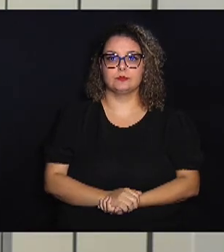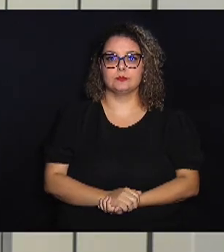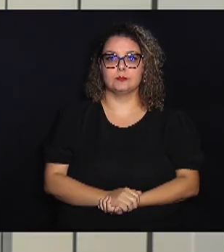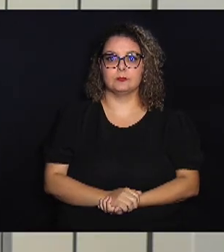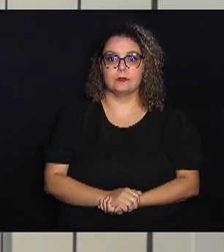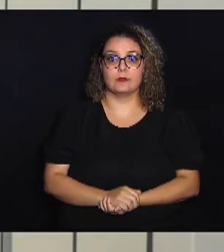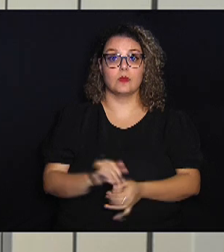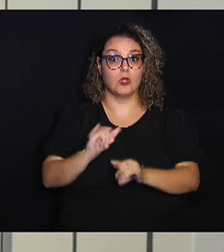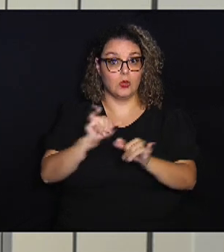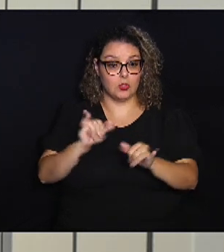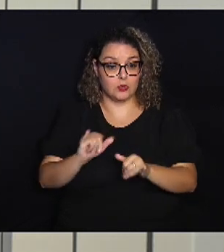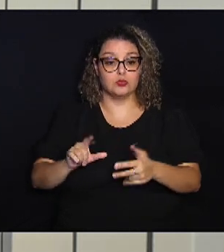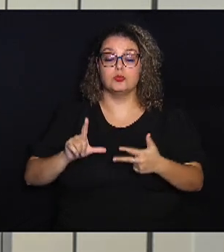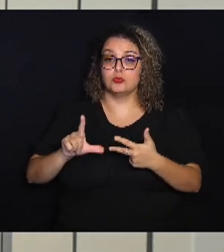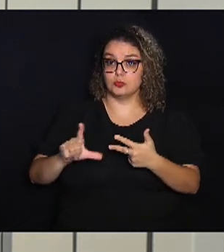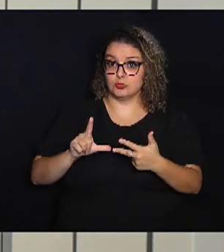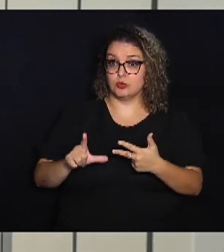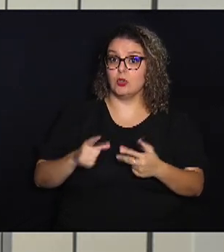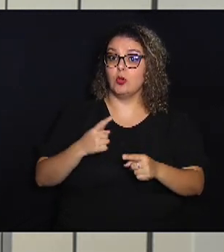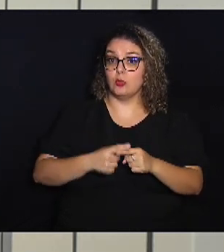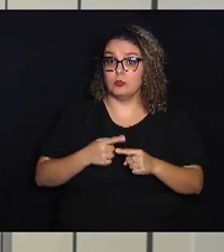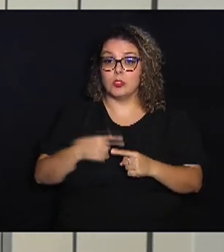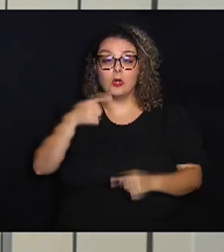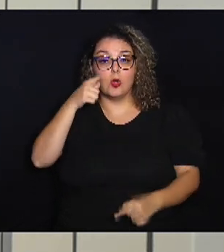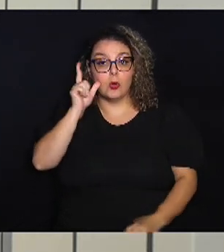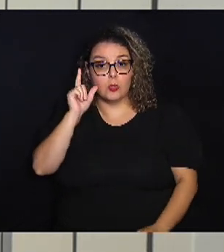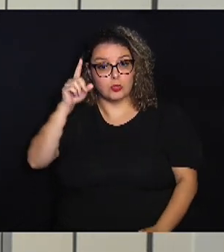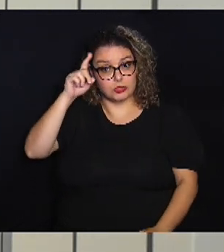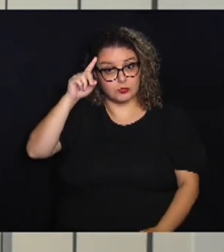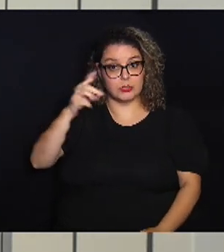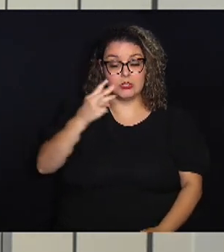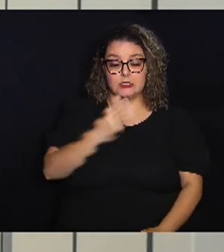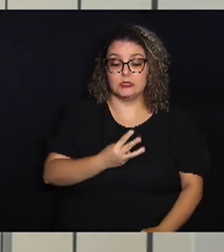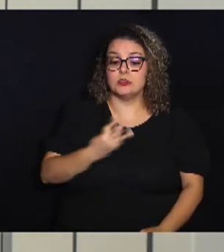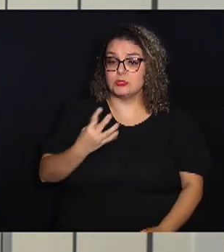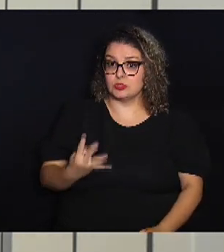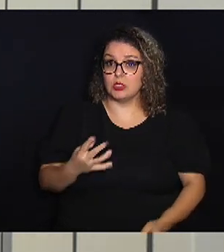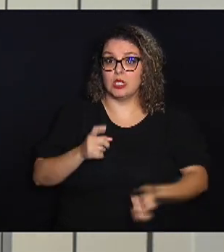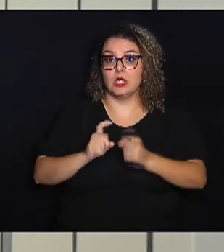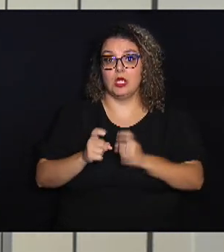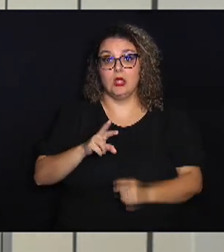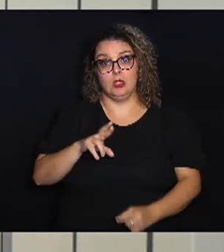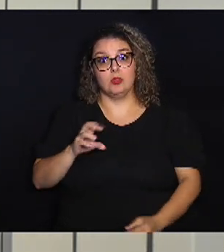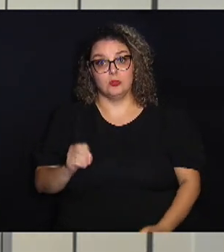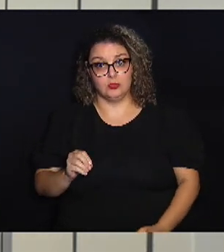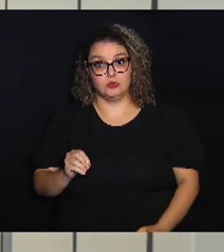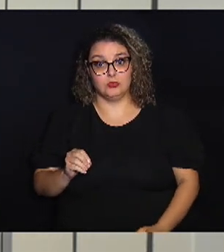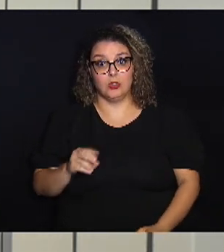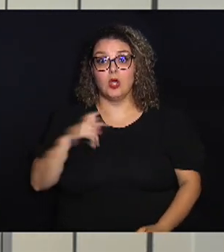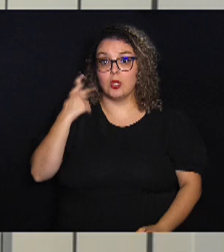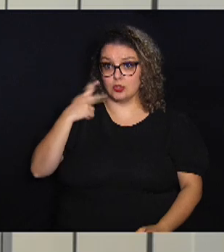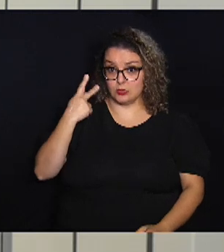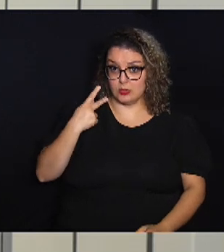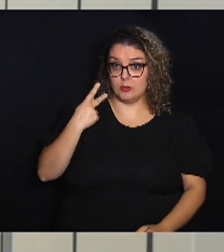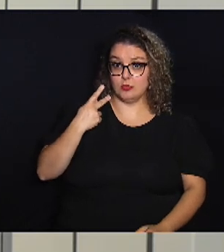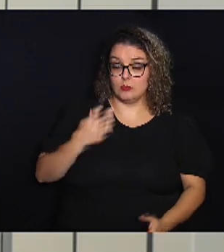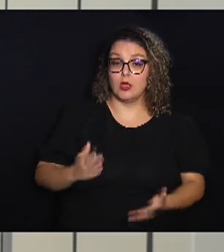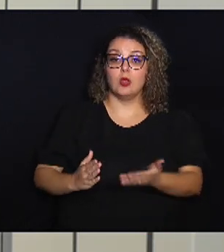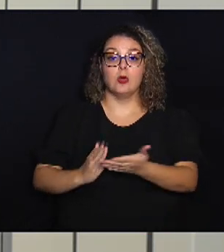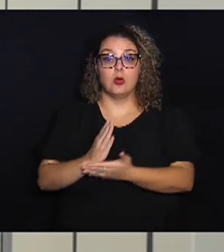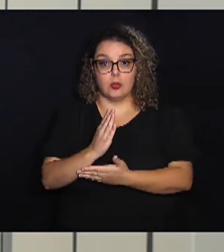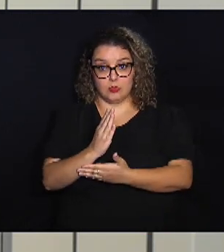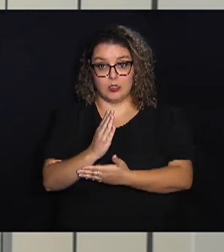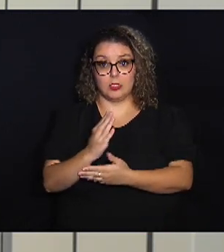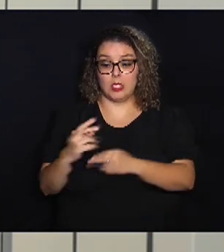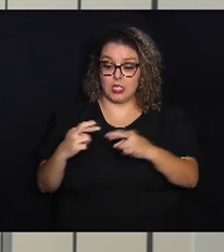Hora das notícias do Legislativo, porque ontem foi dia da 34ª reunião ordinária e os vereadores aprovaram,